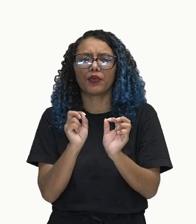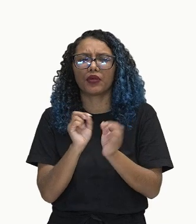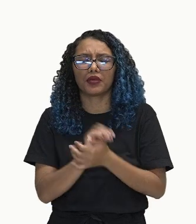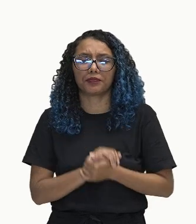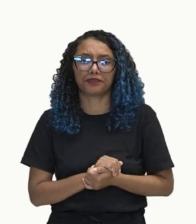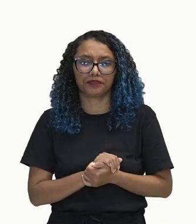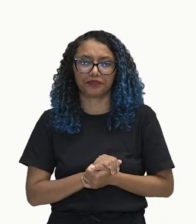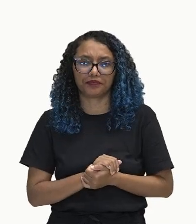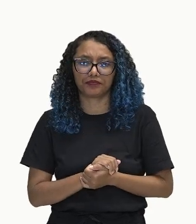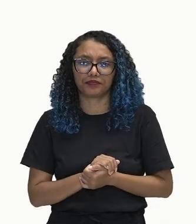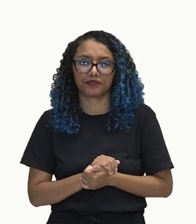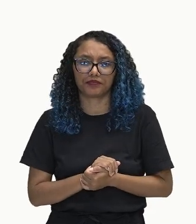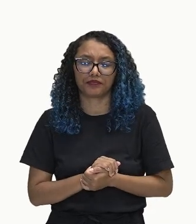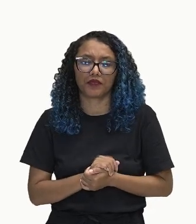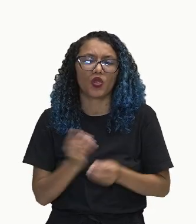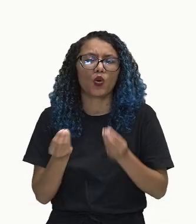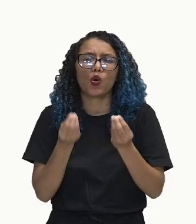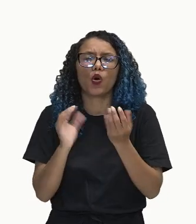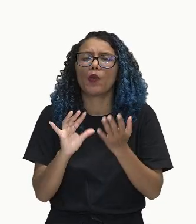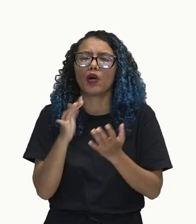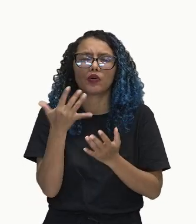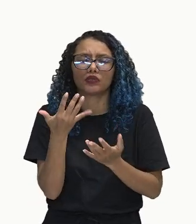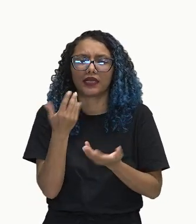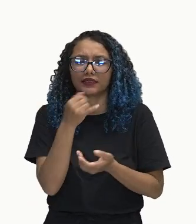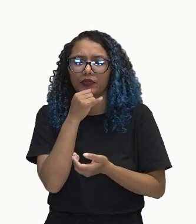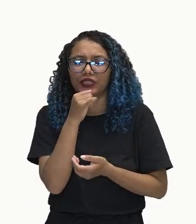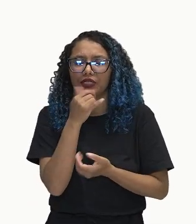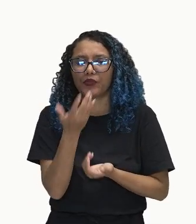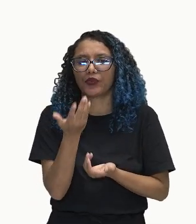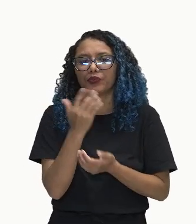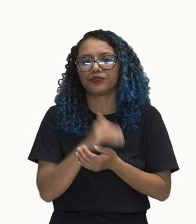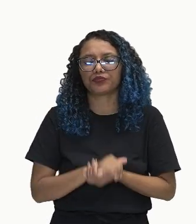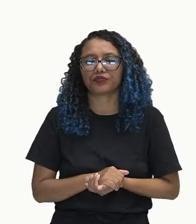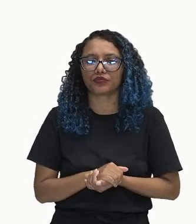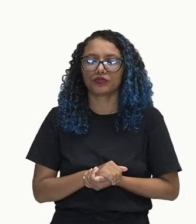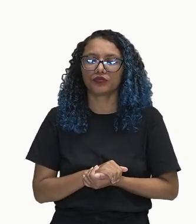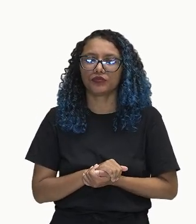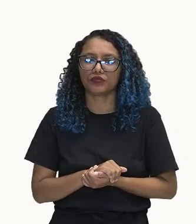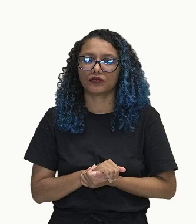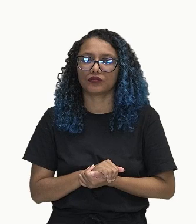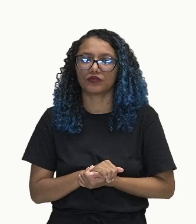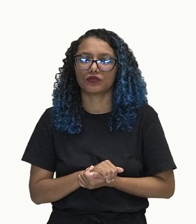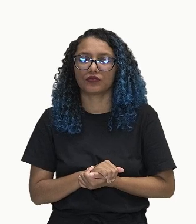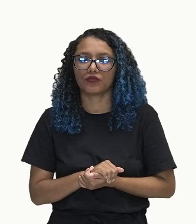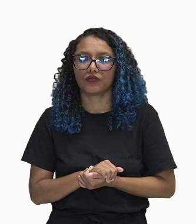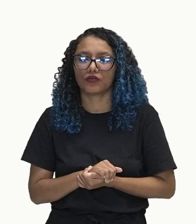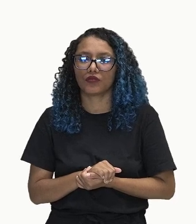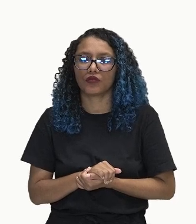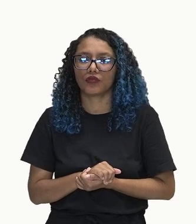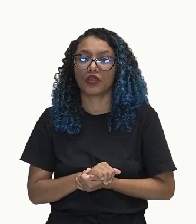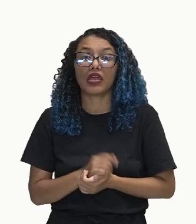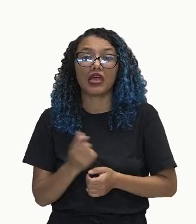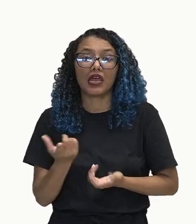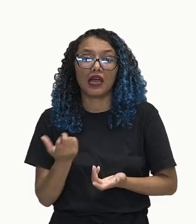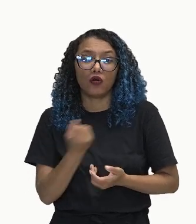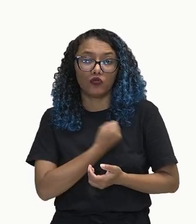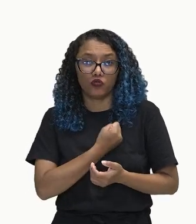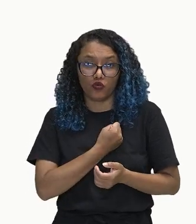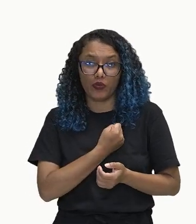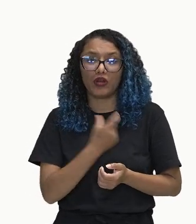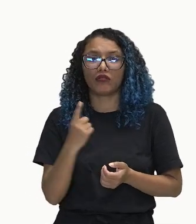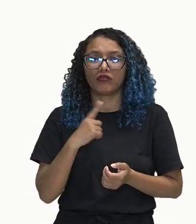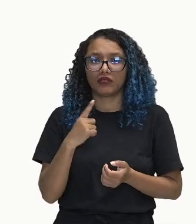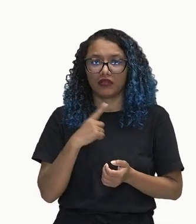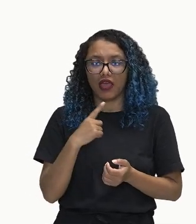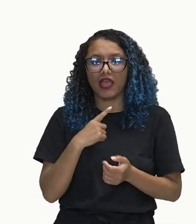polinômios ela se dá quando a gente vai verificar os termos com a mesma parte literal, ou seja,